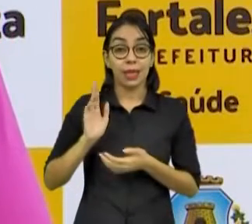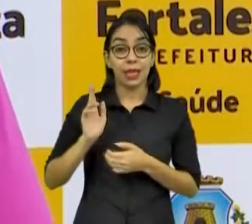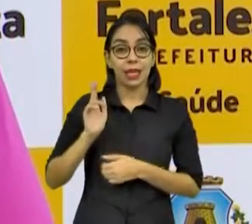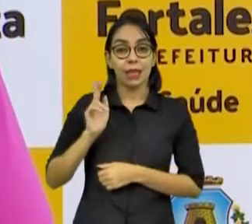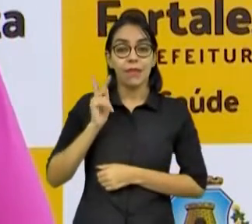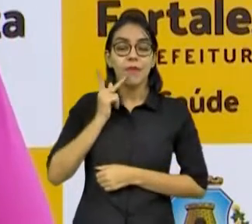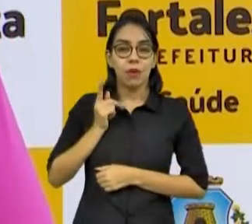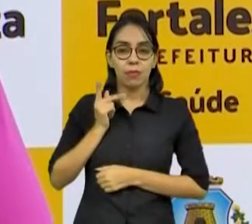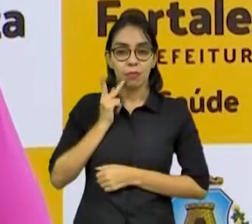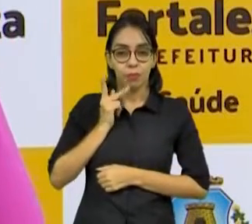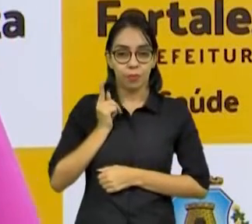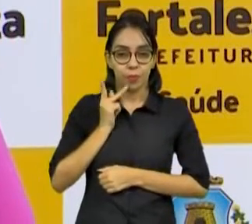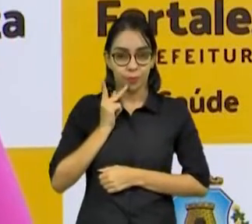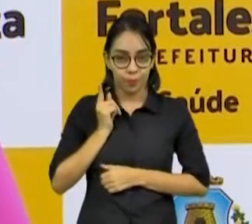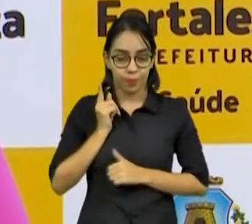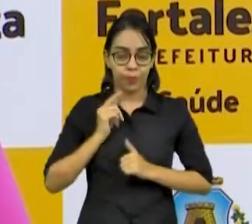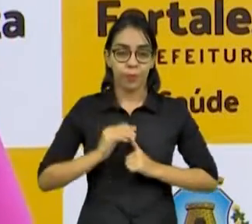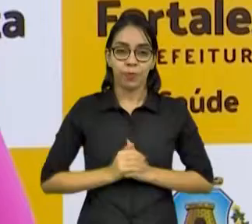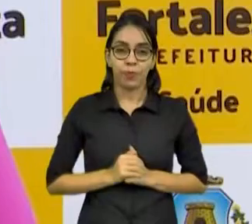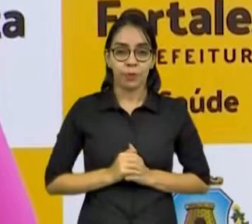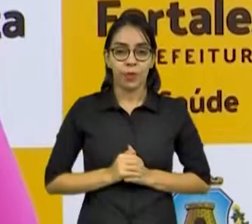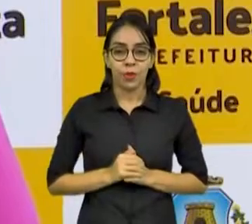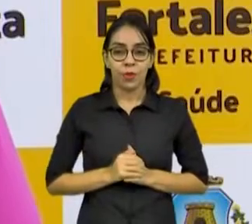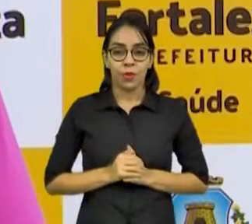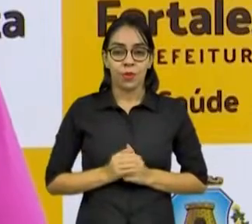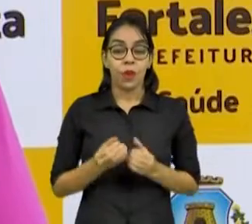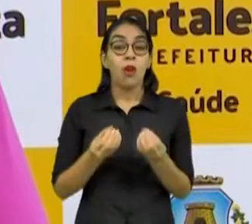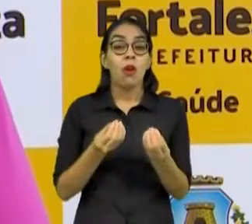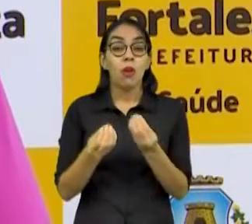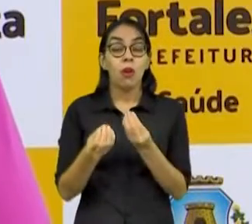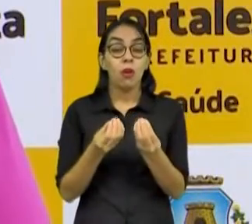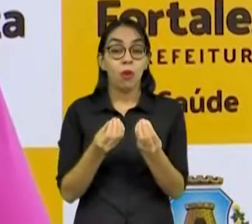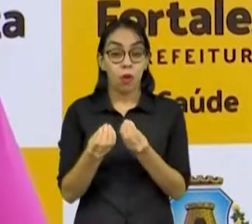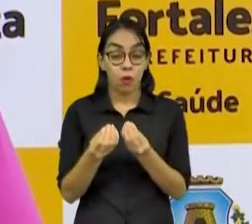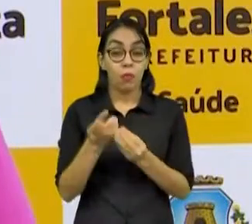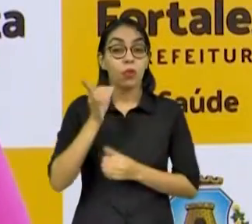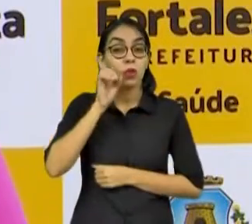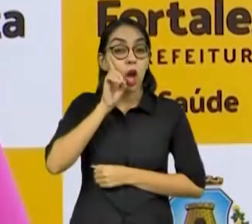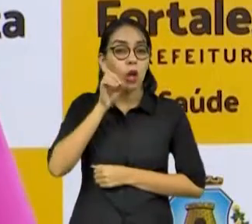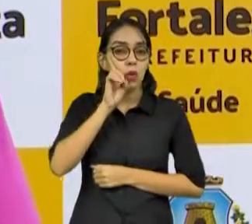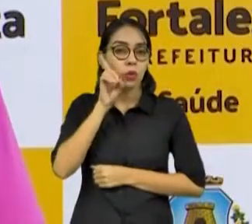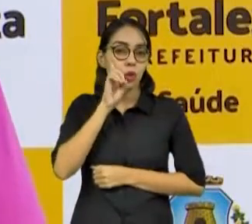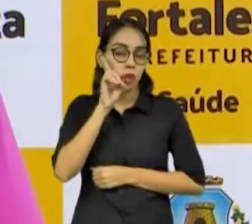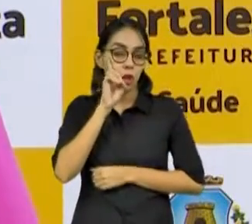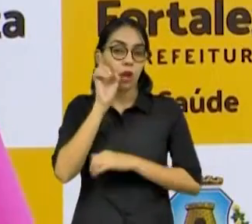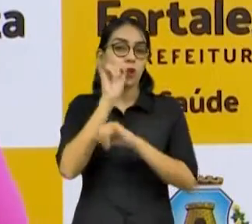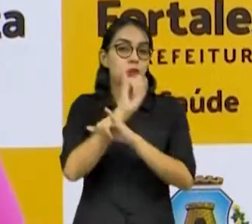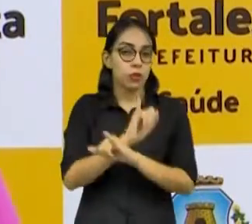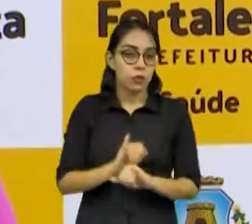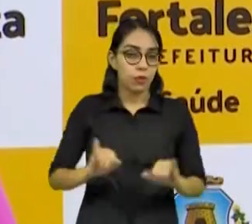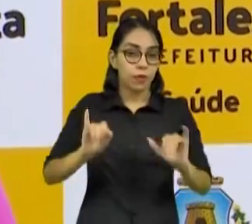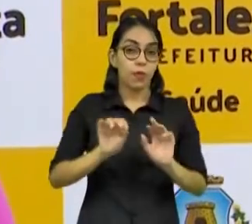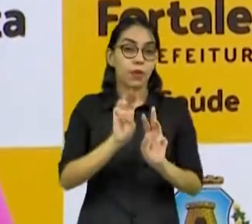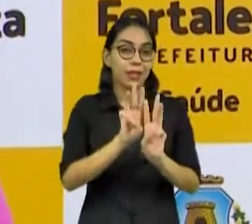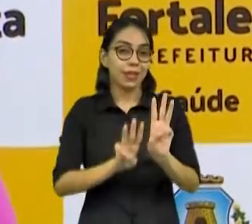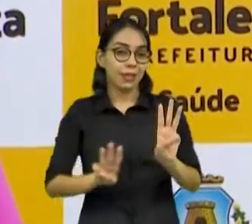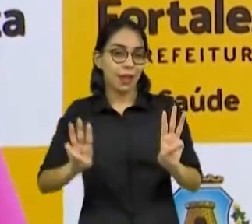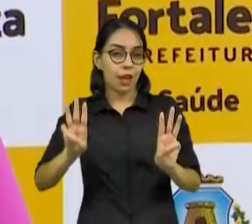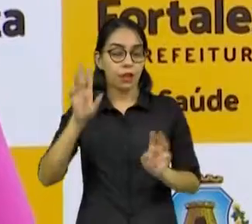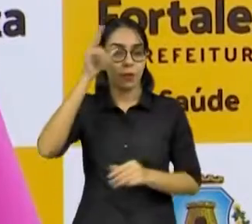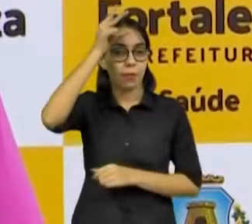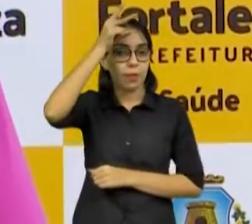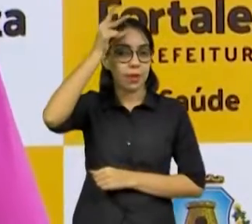Essa relação, ela é atualizada diariamente no site da Prefeitura. Além